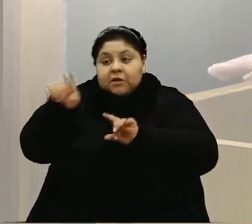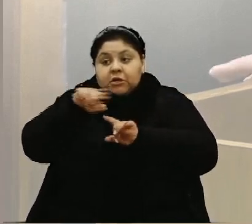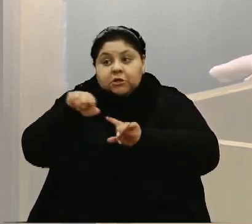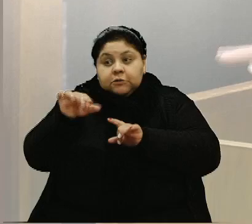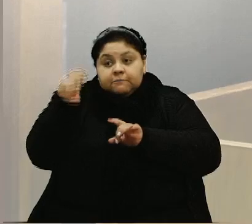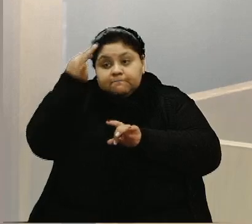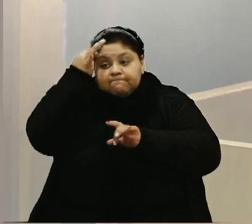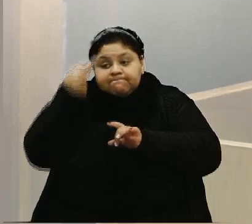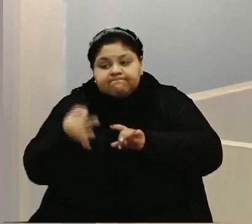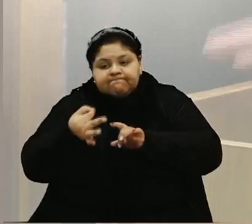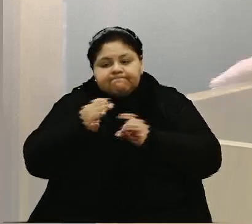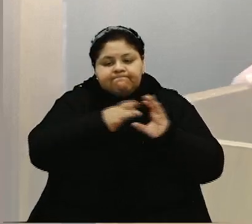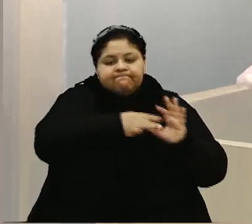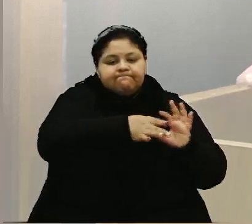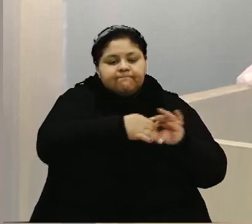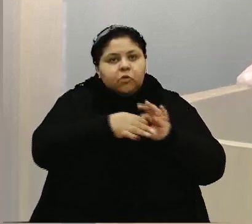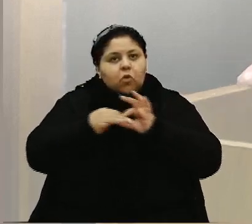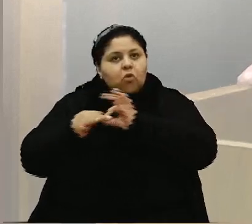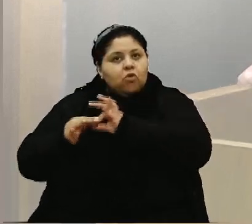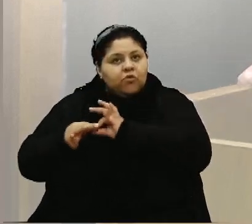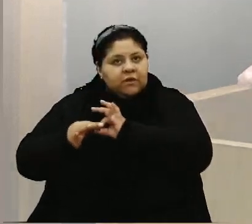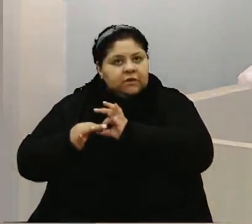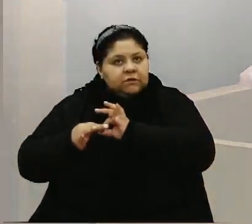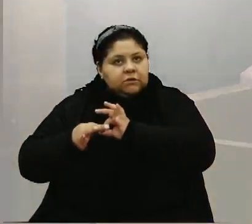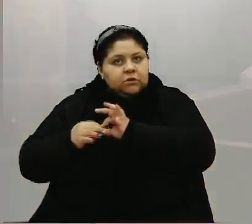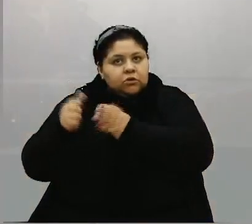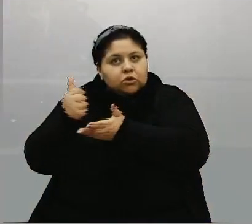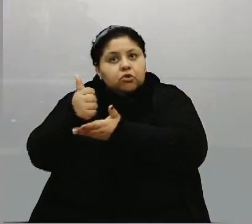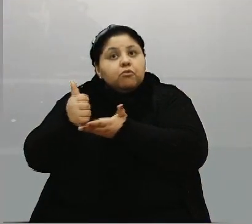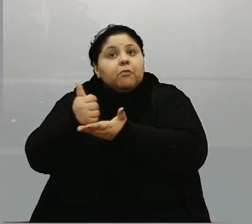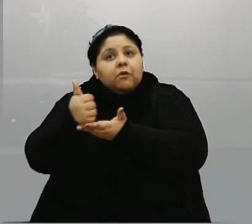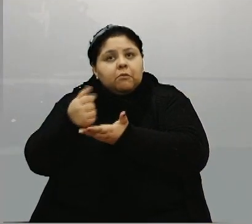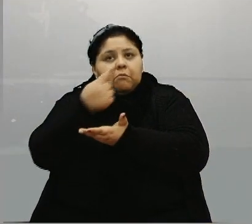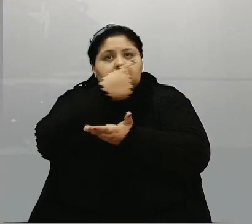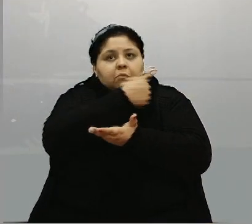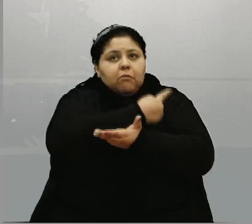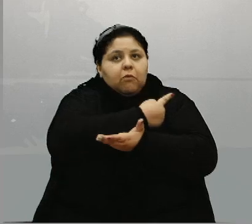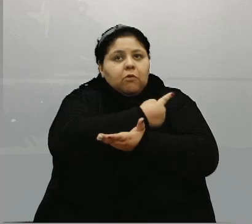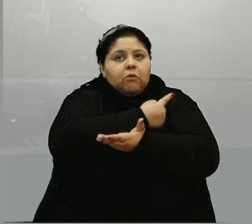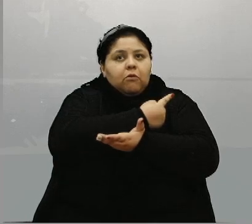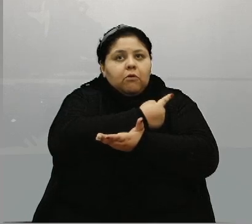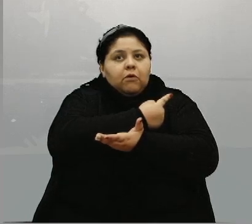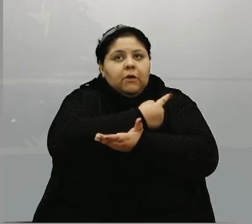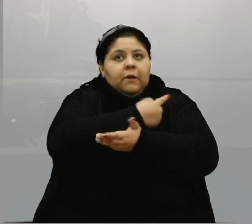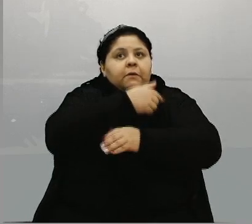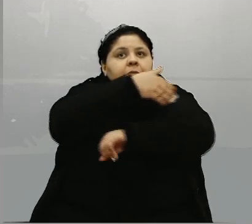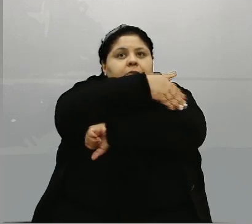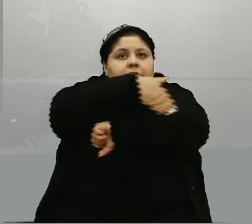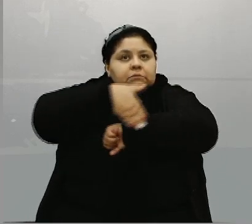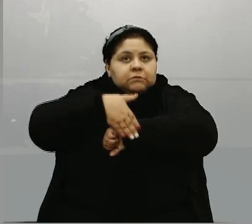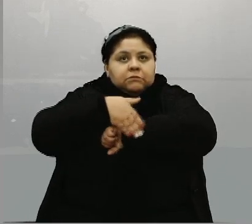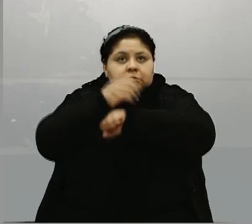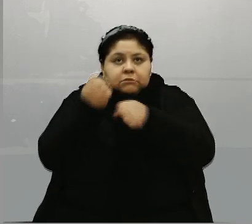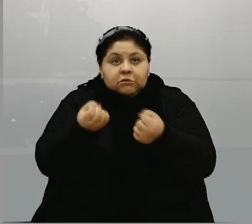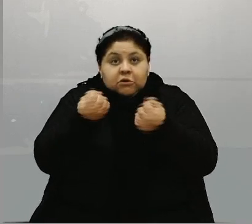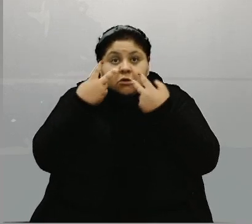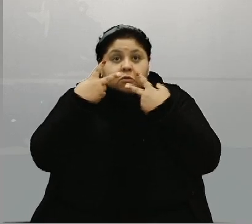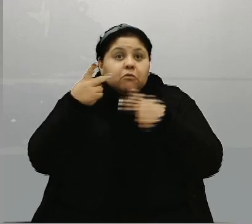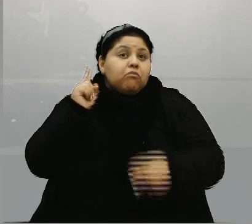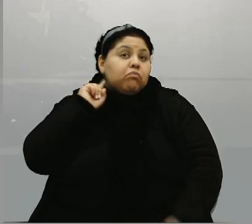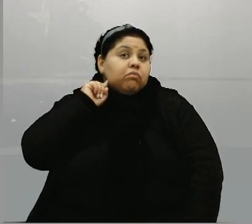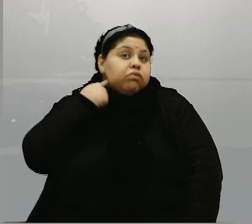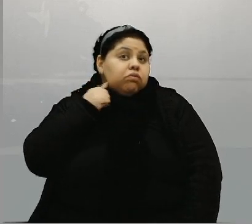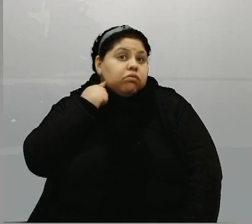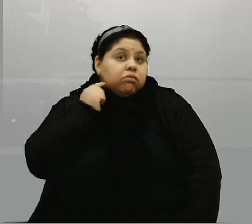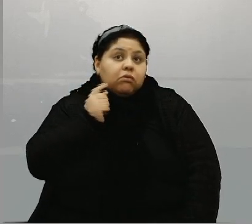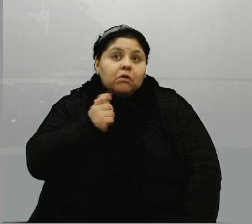um contexto de uma situação muito básica. A gente olha a situação dessa rua, percebe o lixo acumulado